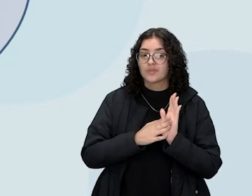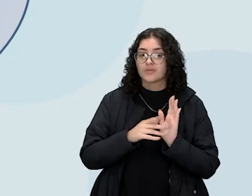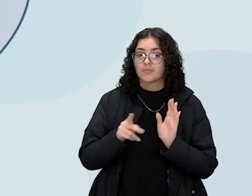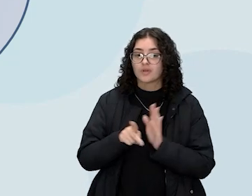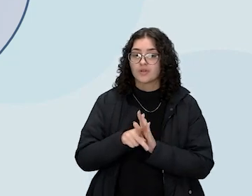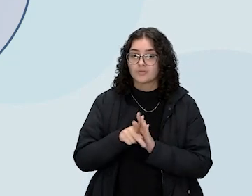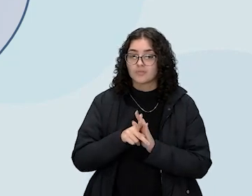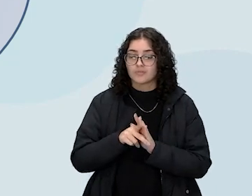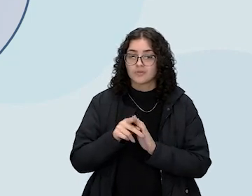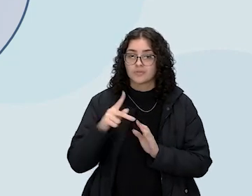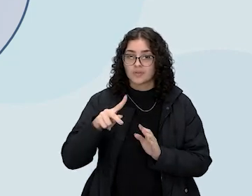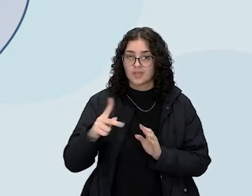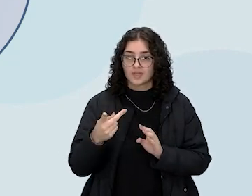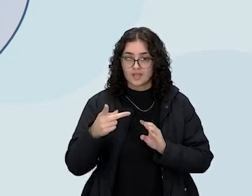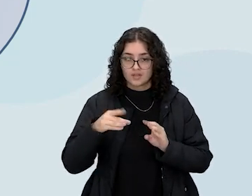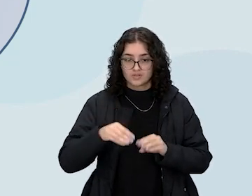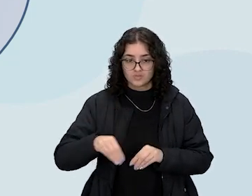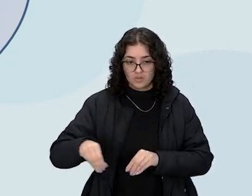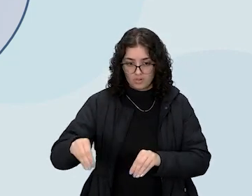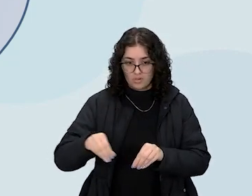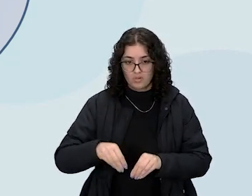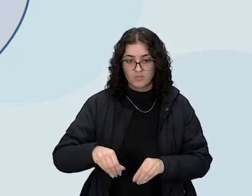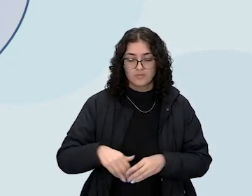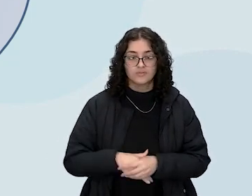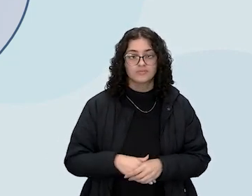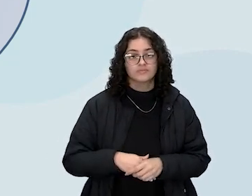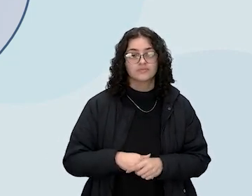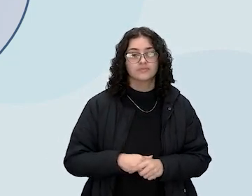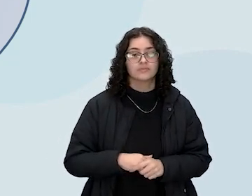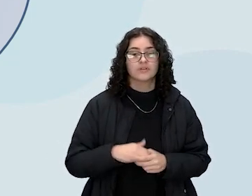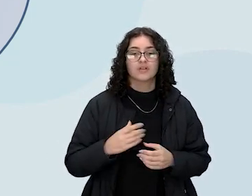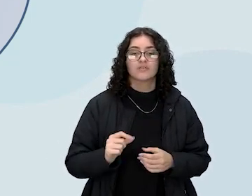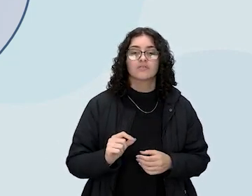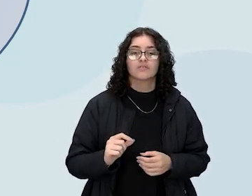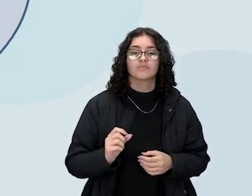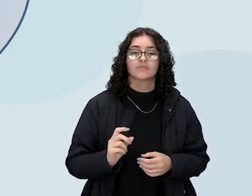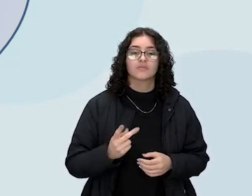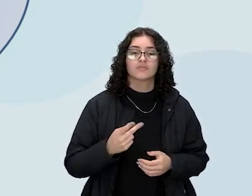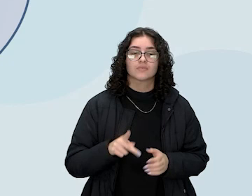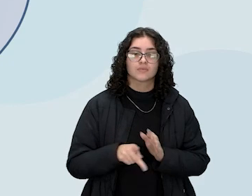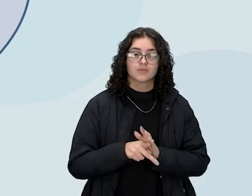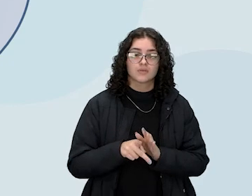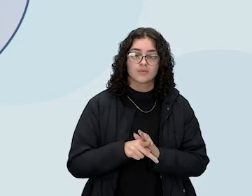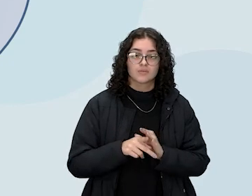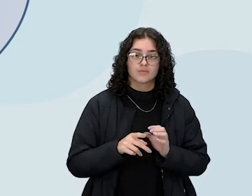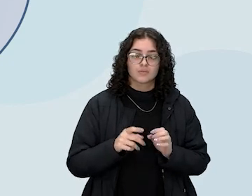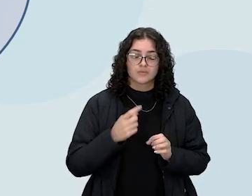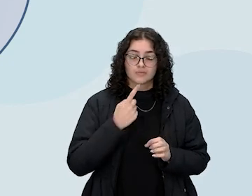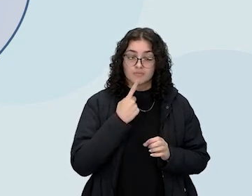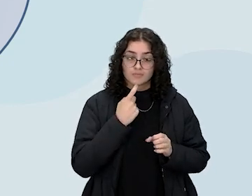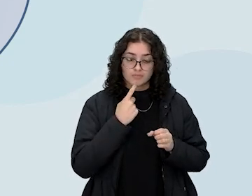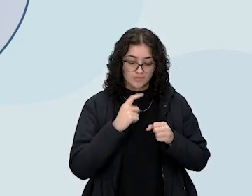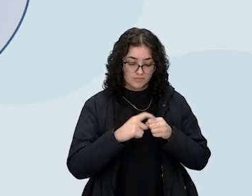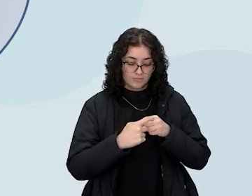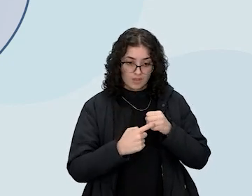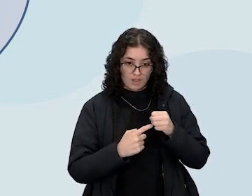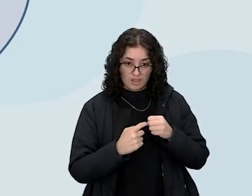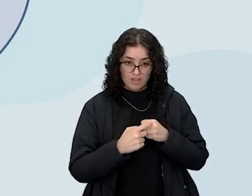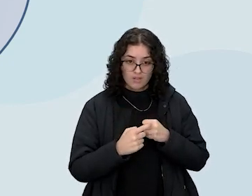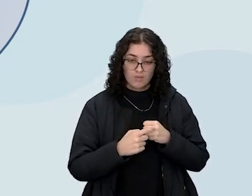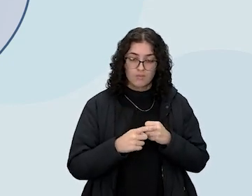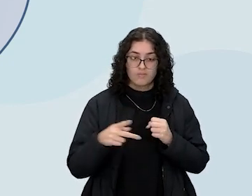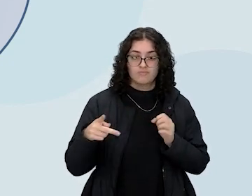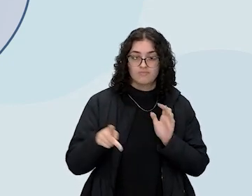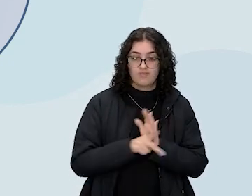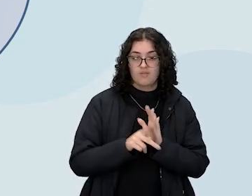do solo. Então, a gente vai falar aí sobre estudo de caso, morangos do seu João e o